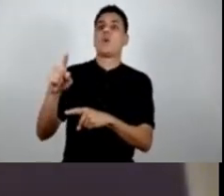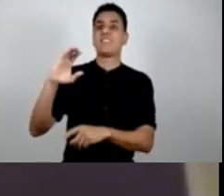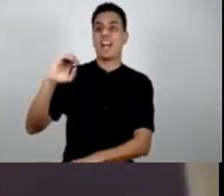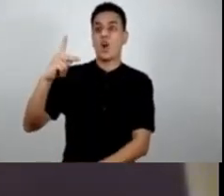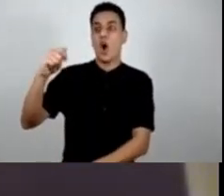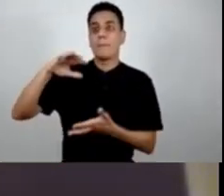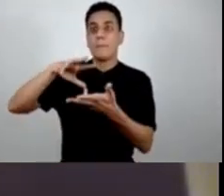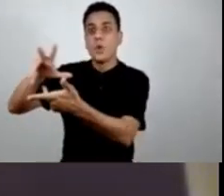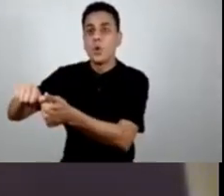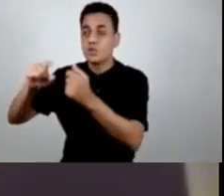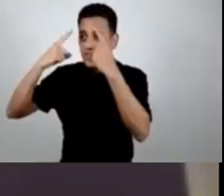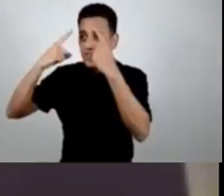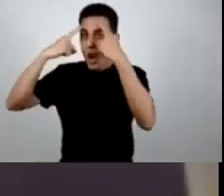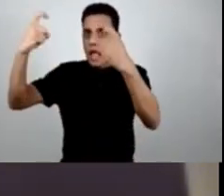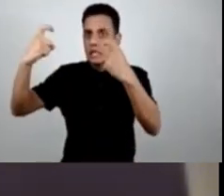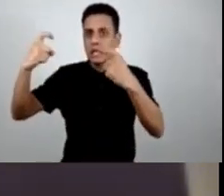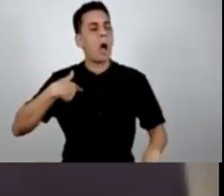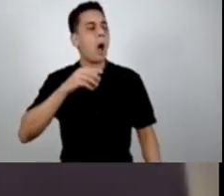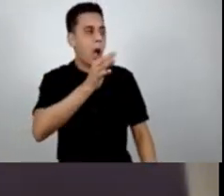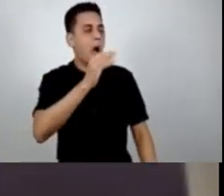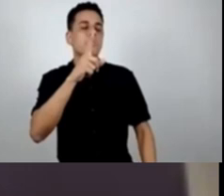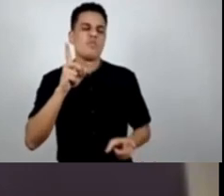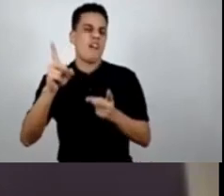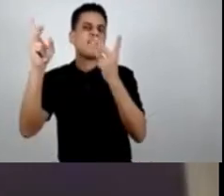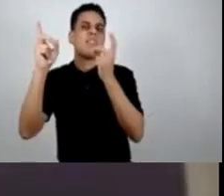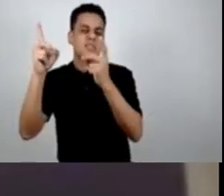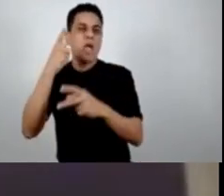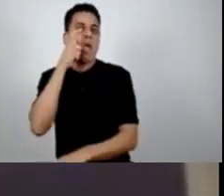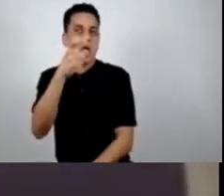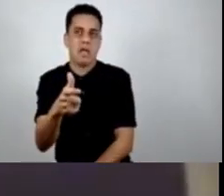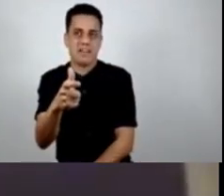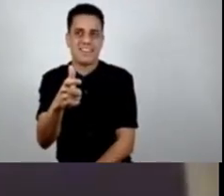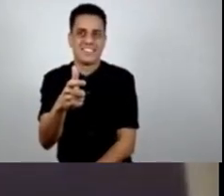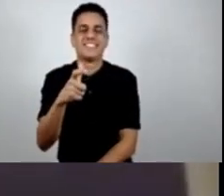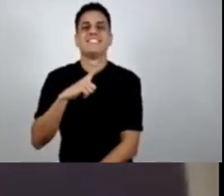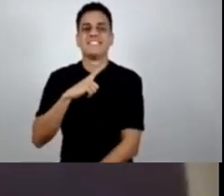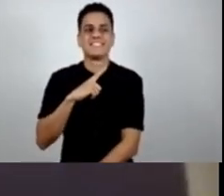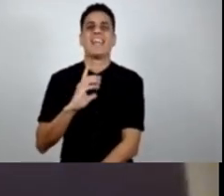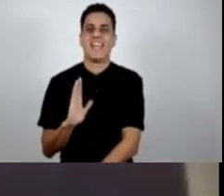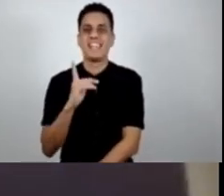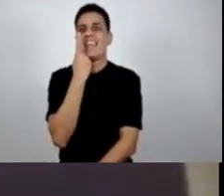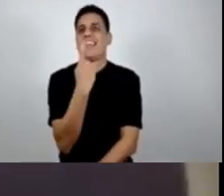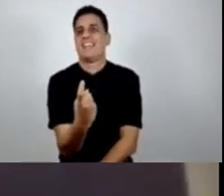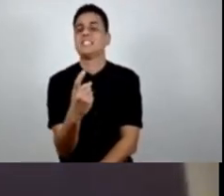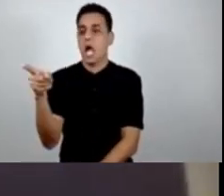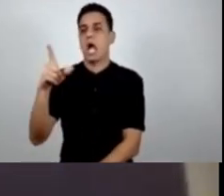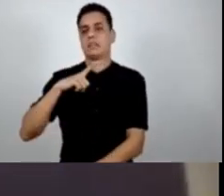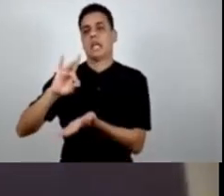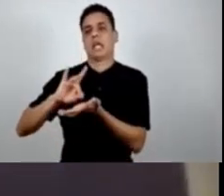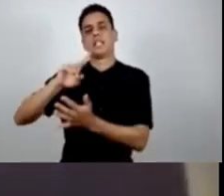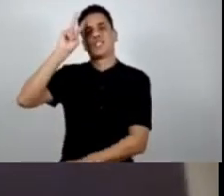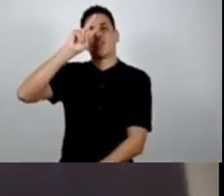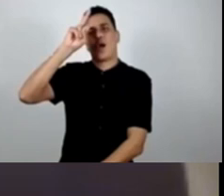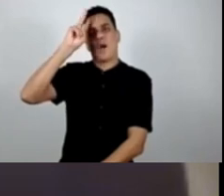o editor me vai dizer, ah, isso vai vender. Então, você tem imagens? Ah, agora você tem uma história. Então, eu